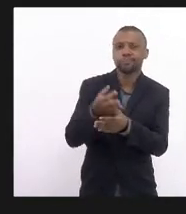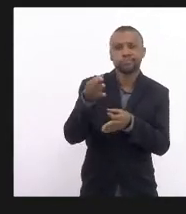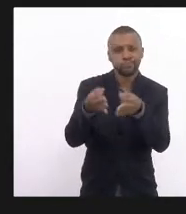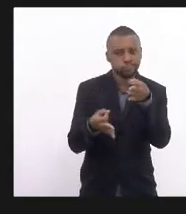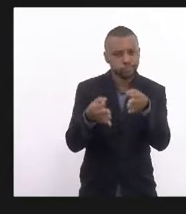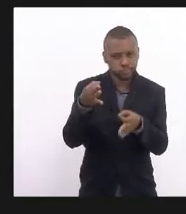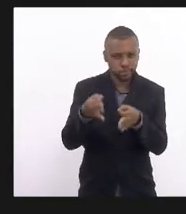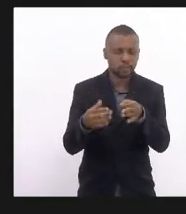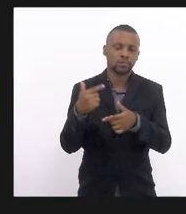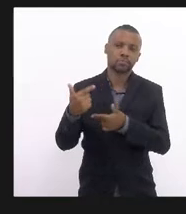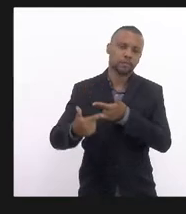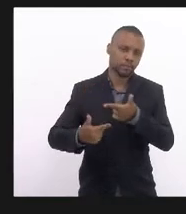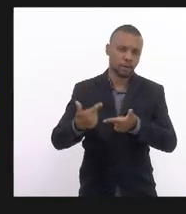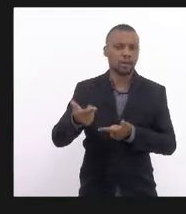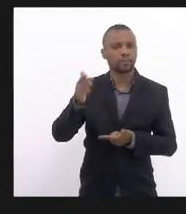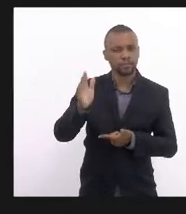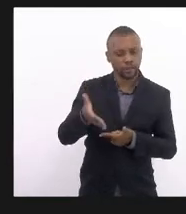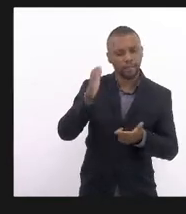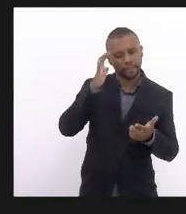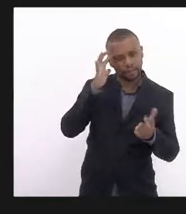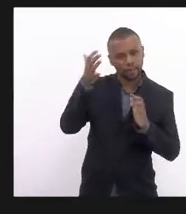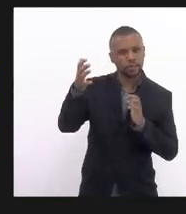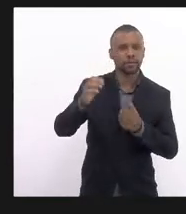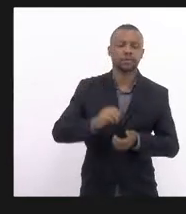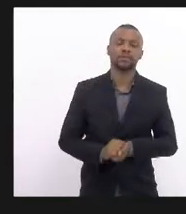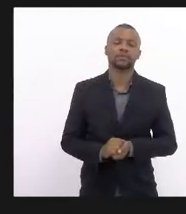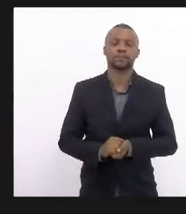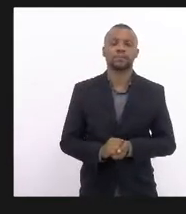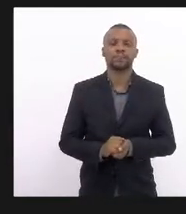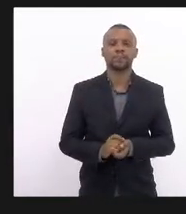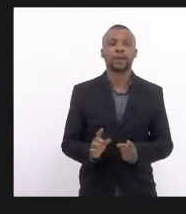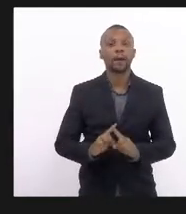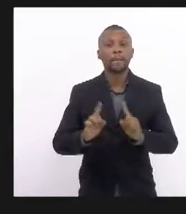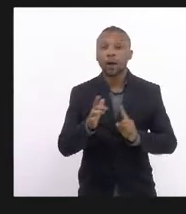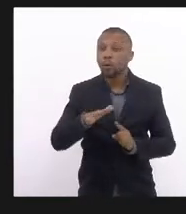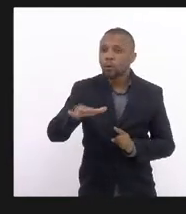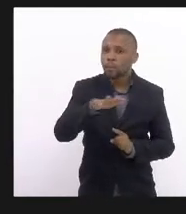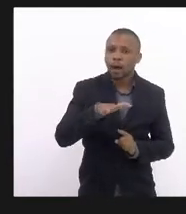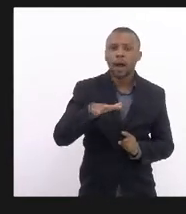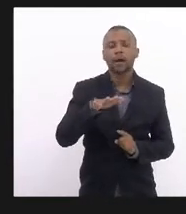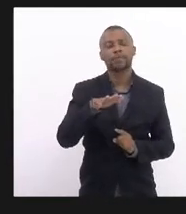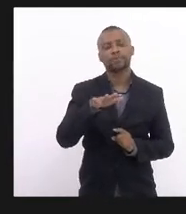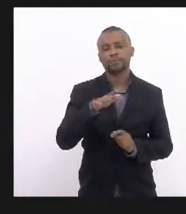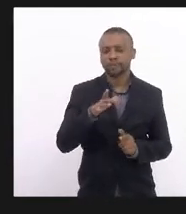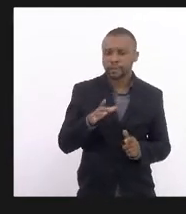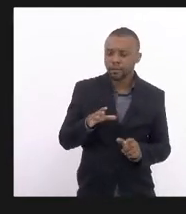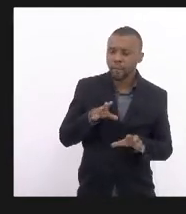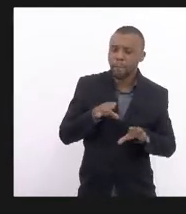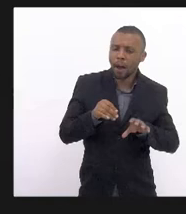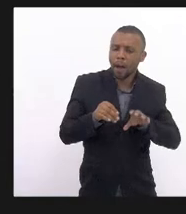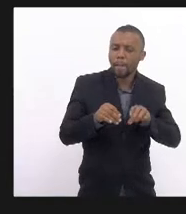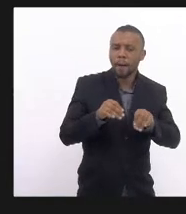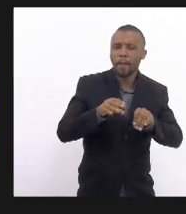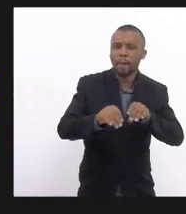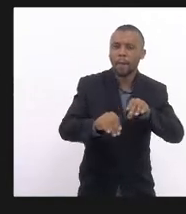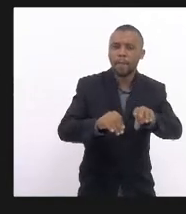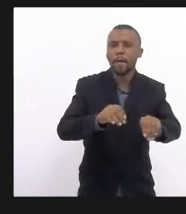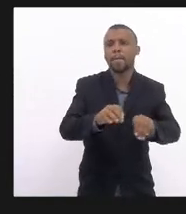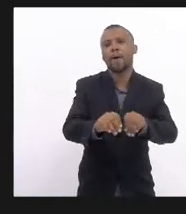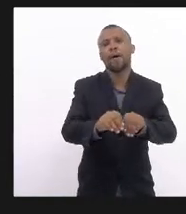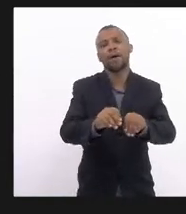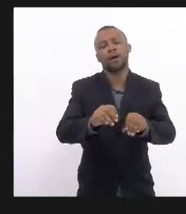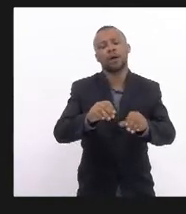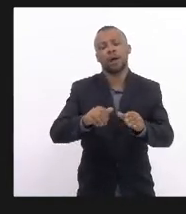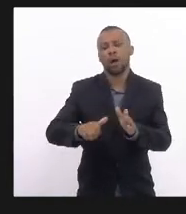do Trabalho. Mas o espaço que pode ser ocupado, o ginásio está sendo ocupado por um